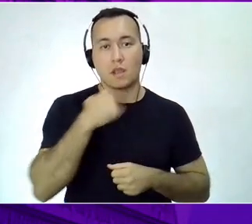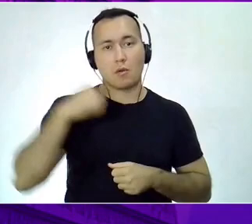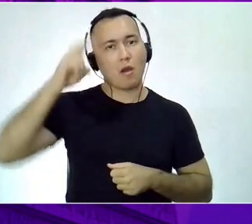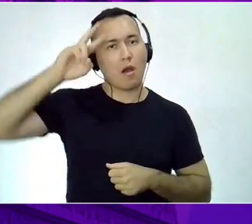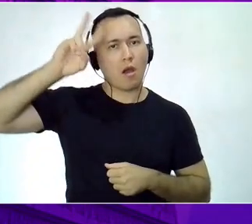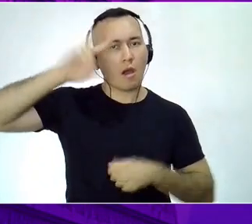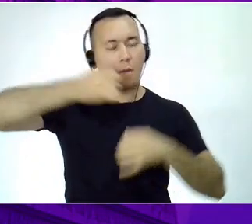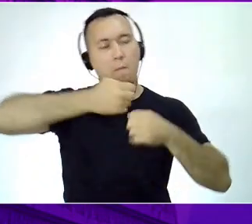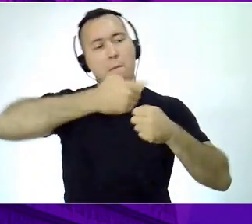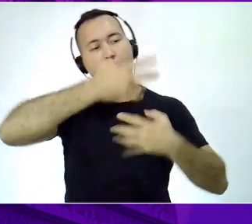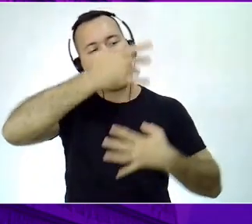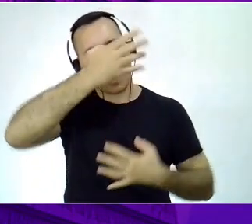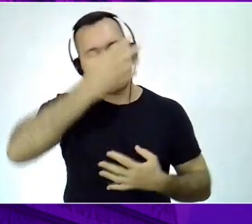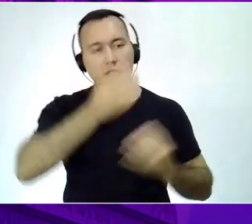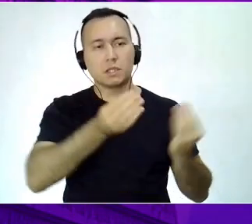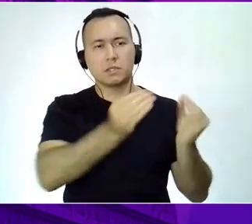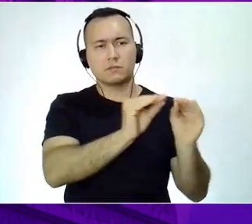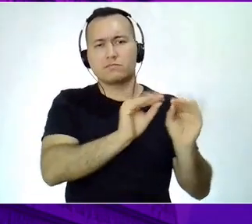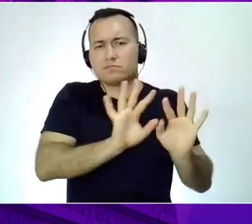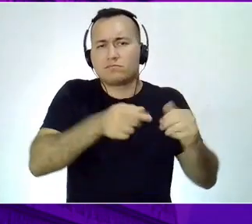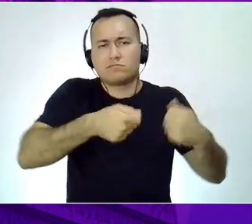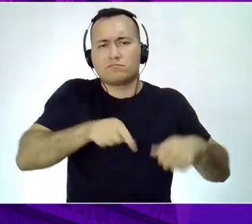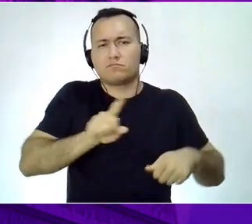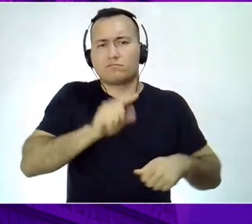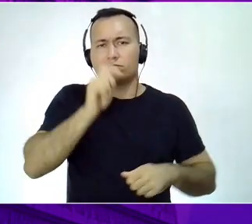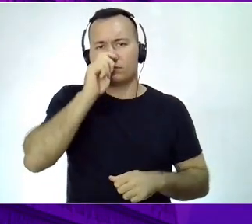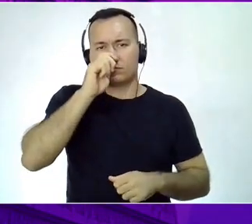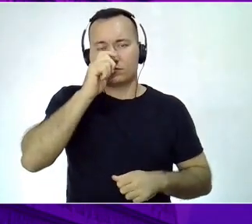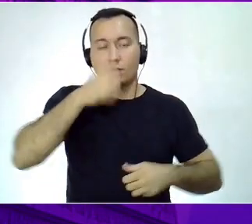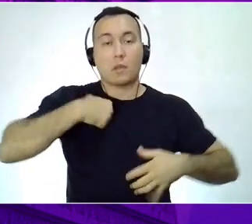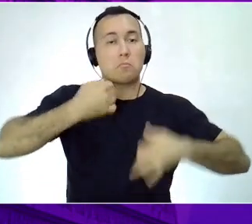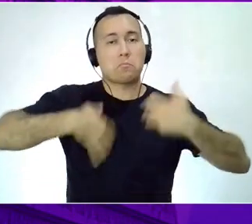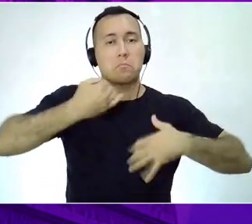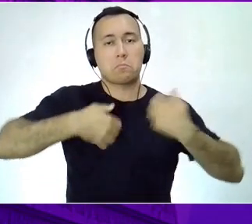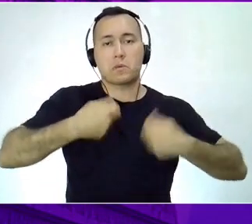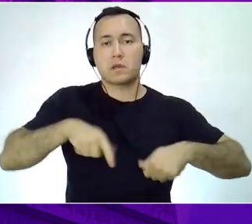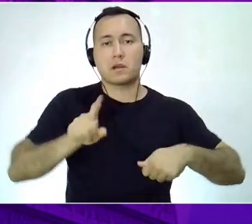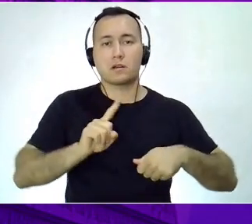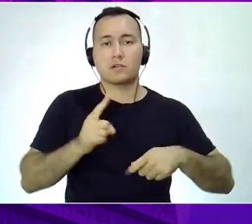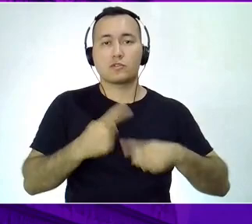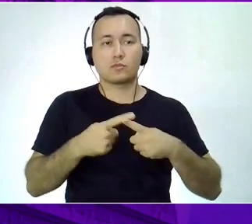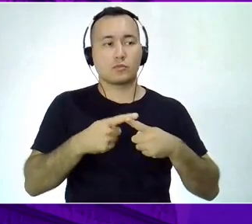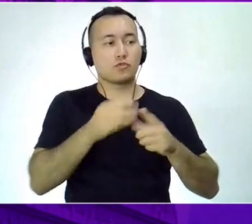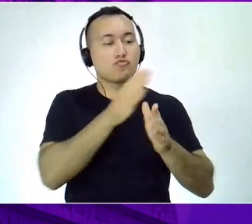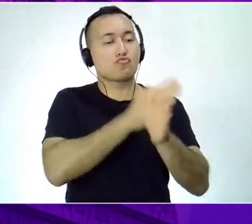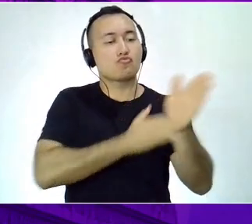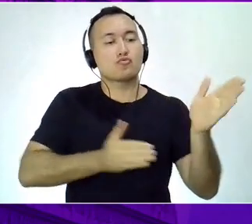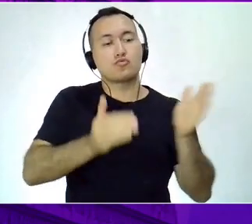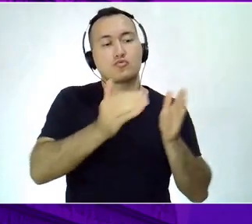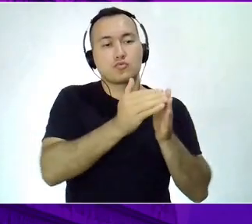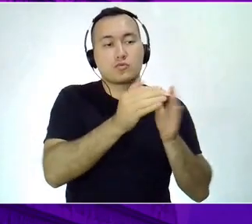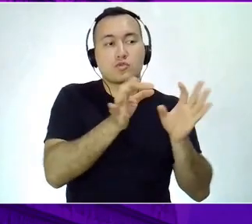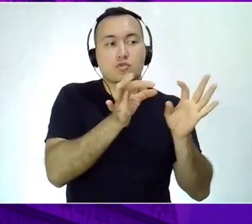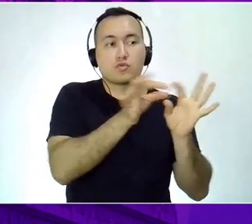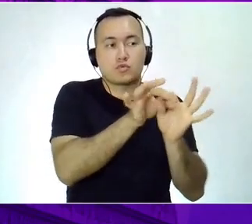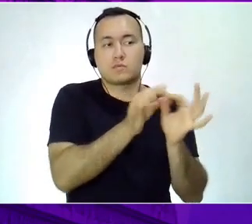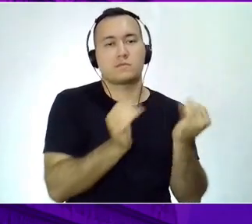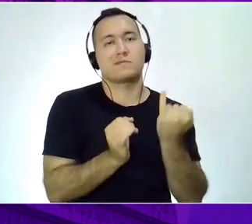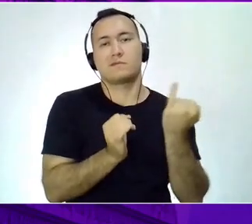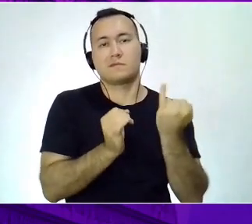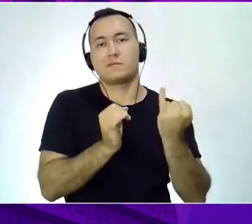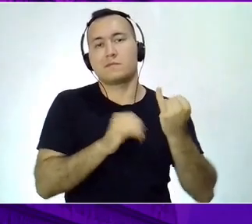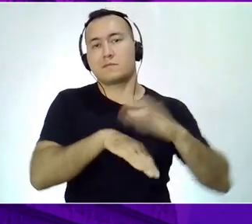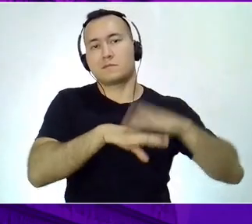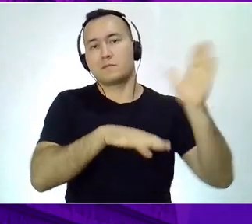minha solução vai ser única para aquele conjunto, para aquela base de dados inteira. Eu quero propor para vocês uma